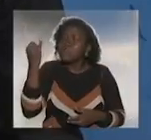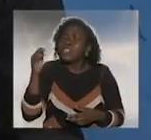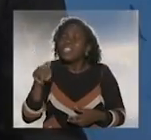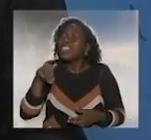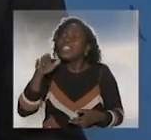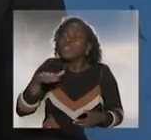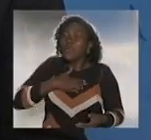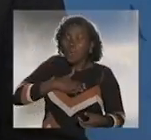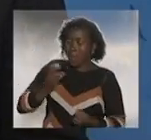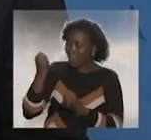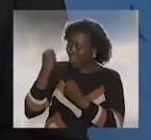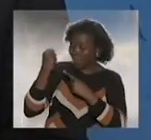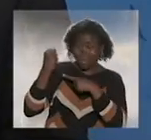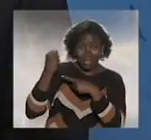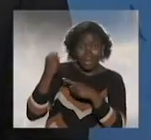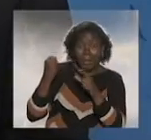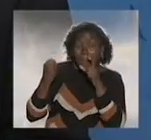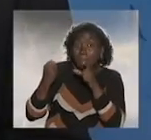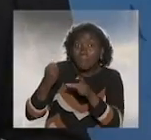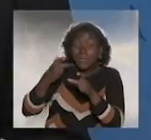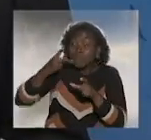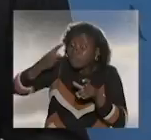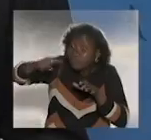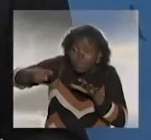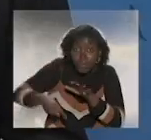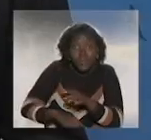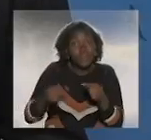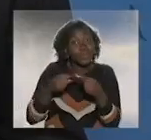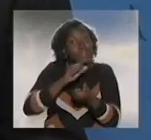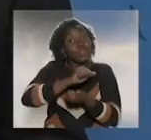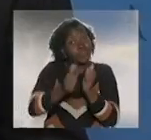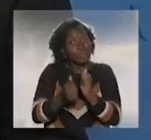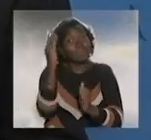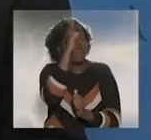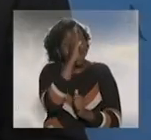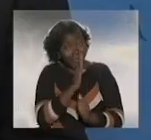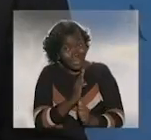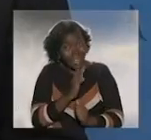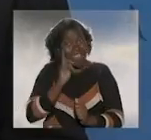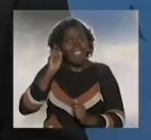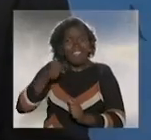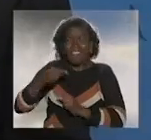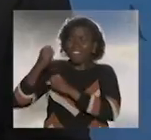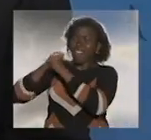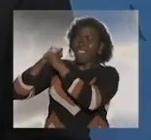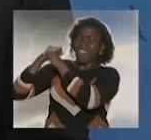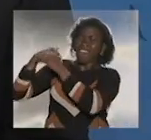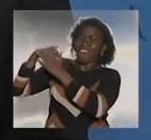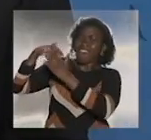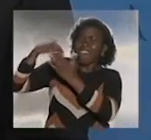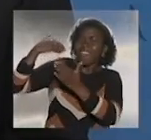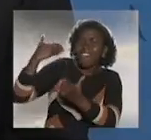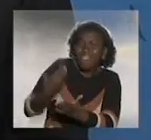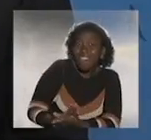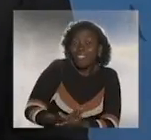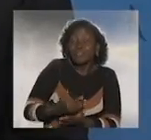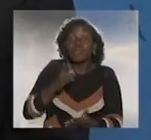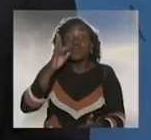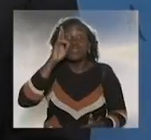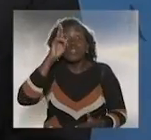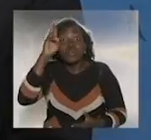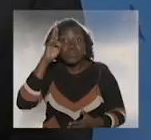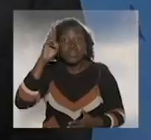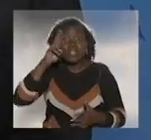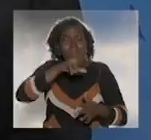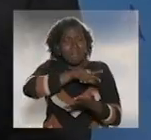né? E quem não gosta do poder? Essa palavra está enraizada no esporte brasileiro. Tem sido assim ao longo de anos com os dirigentes